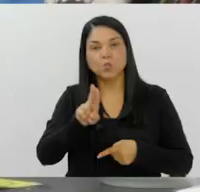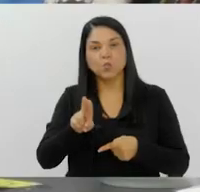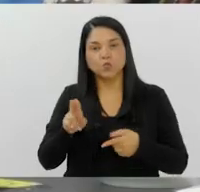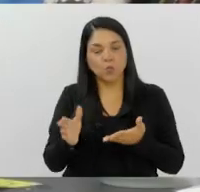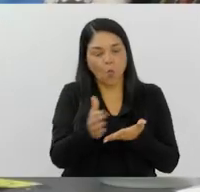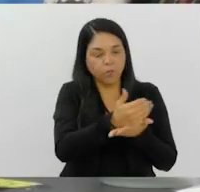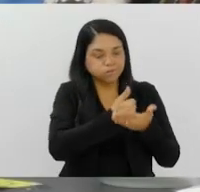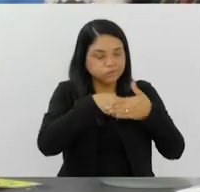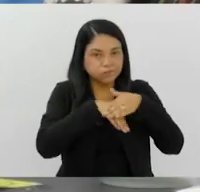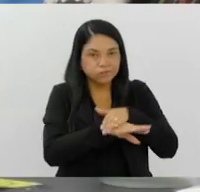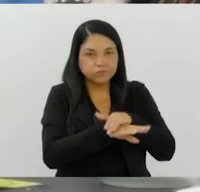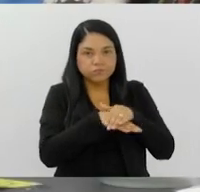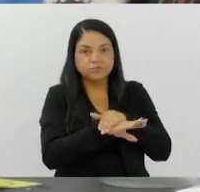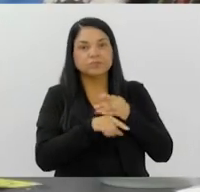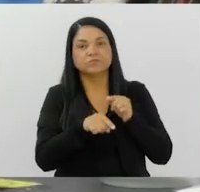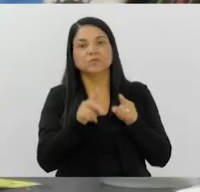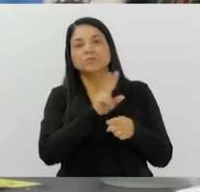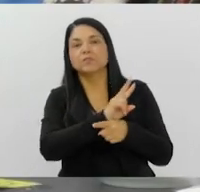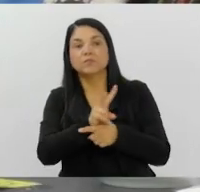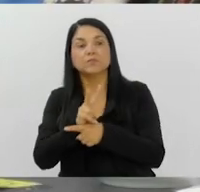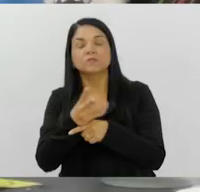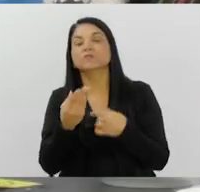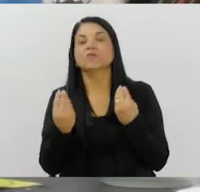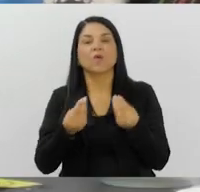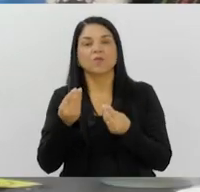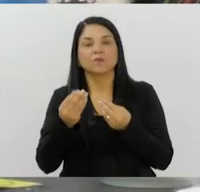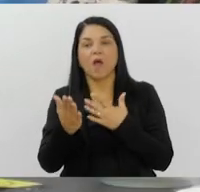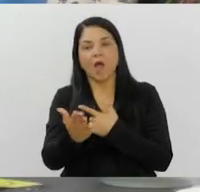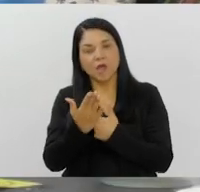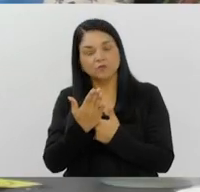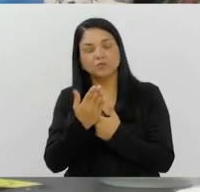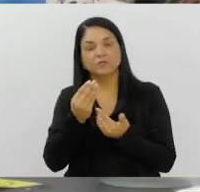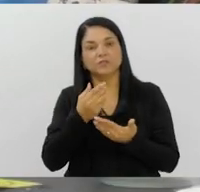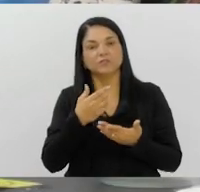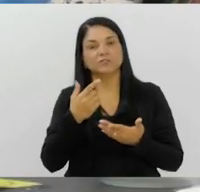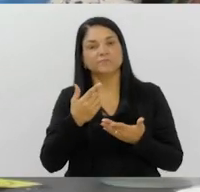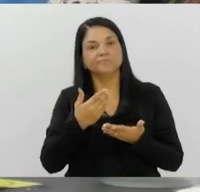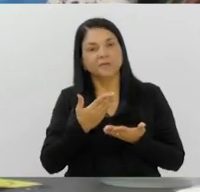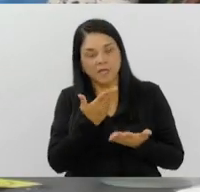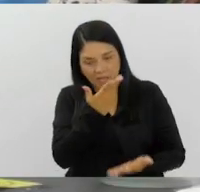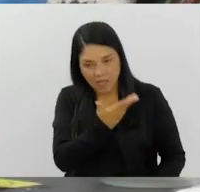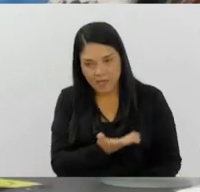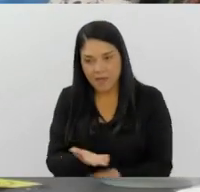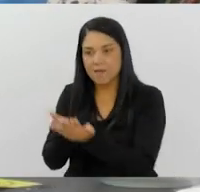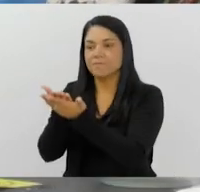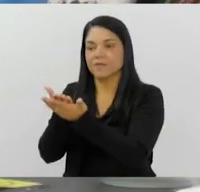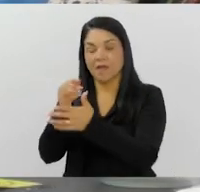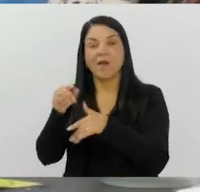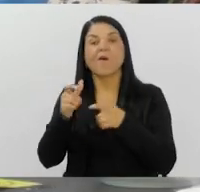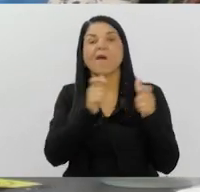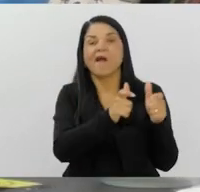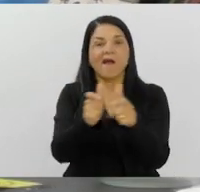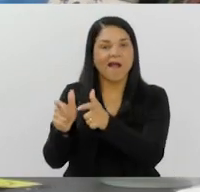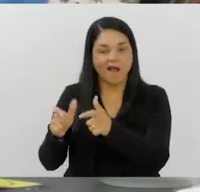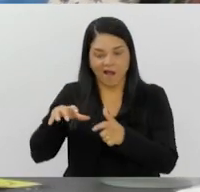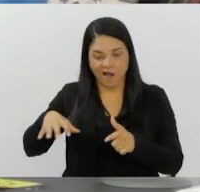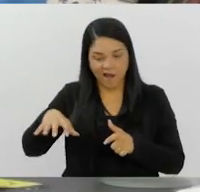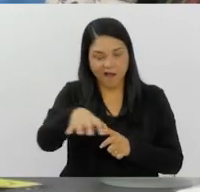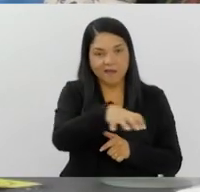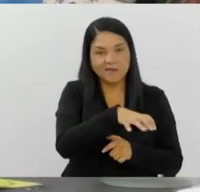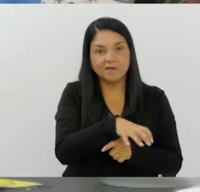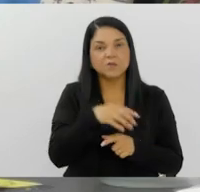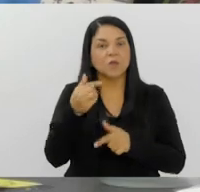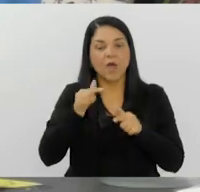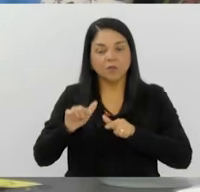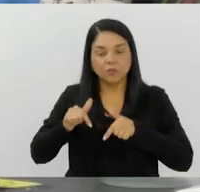da proteção porque isso No Limite nos ajuda aqui na produção dos encaminhamentos para pensar para quais áreas né min que a gente vai continuar